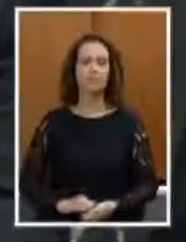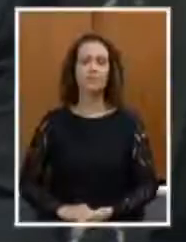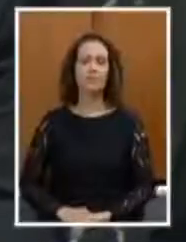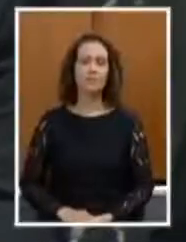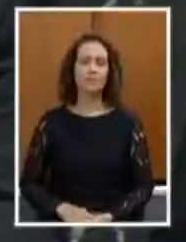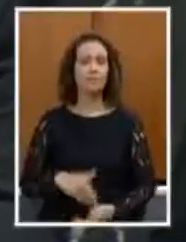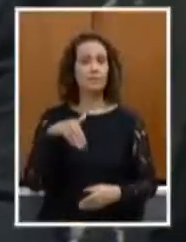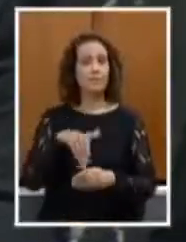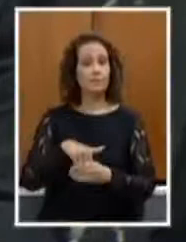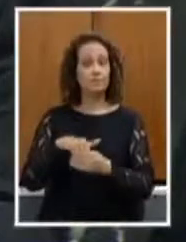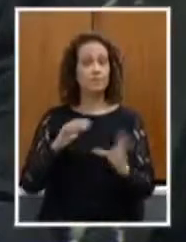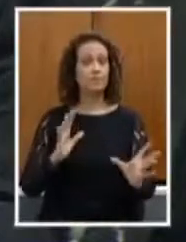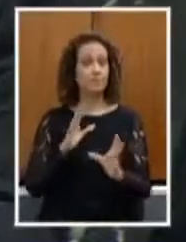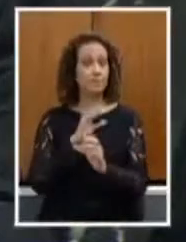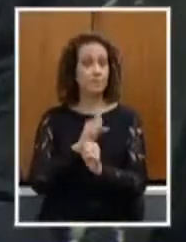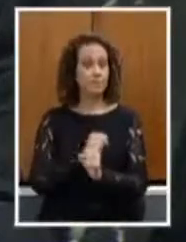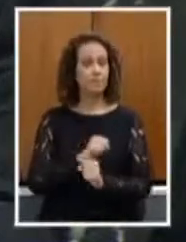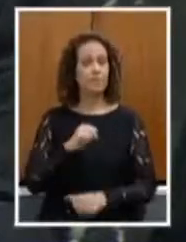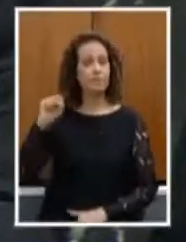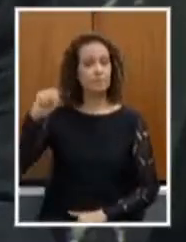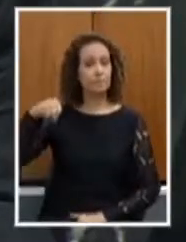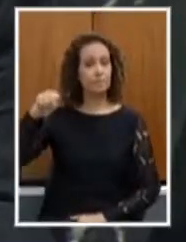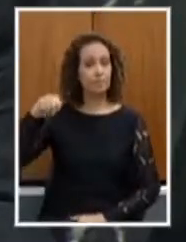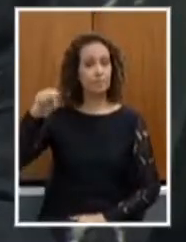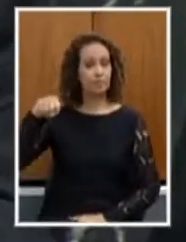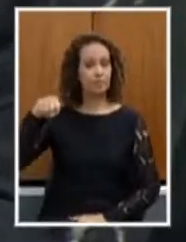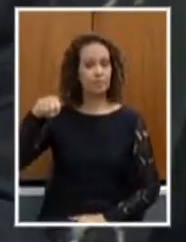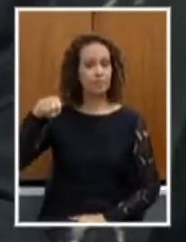Votaram sim